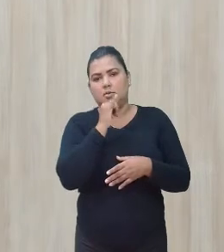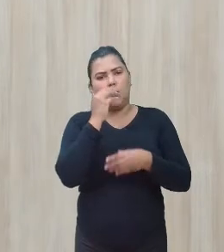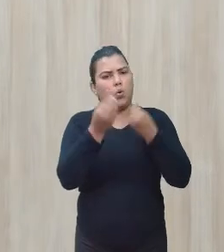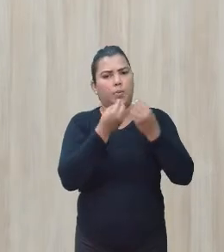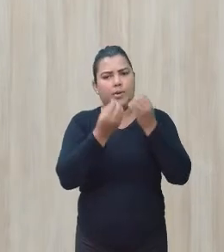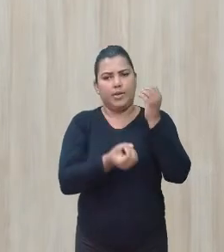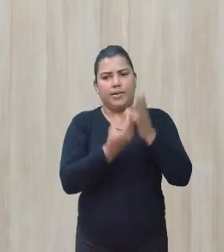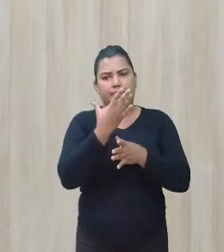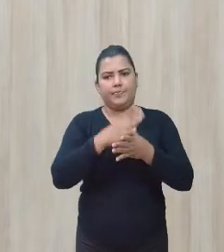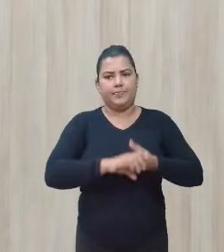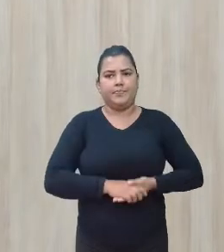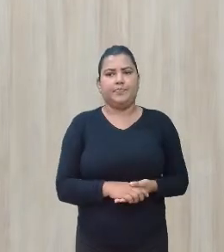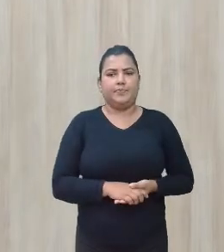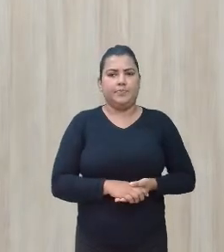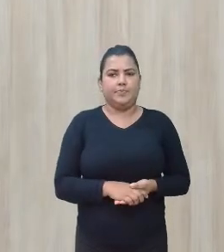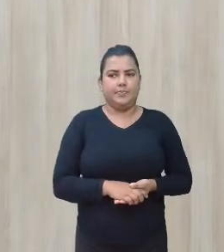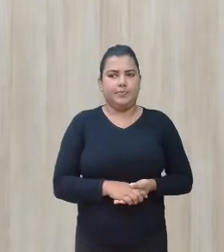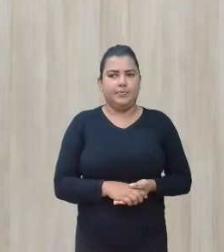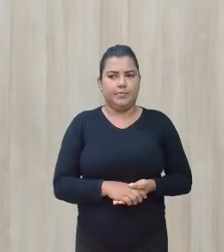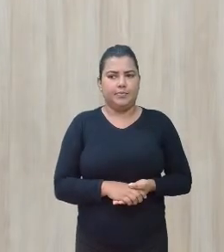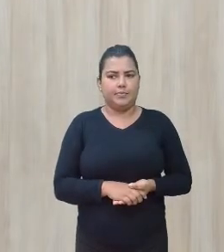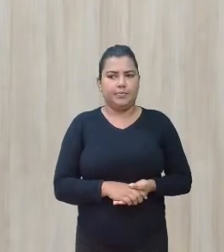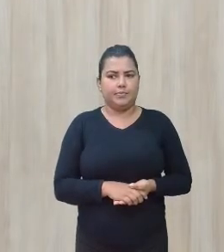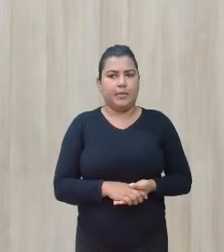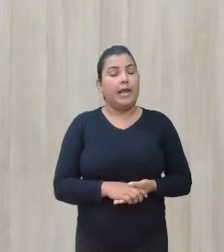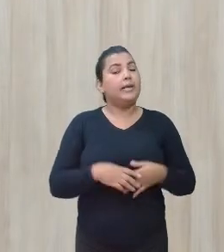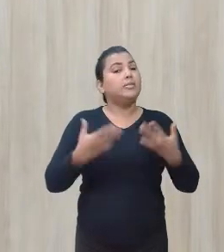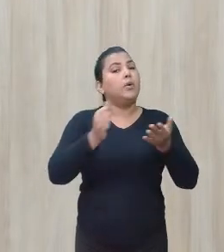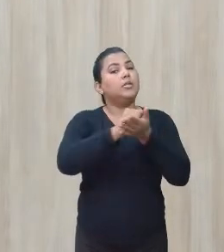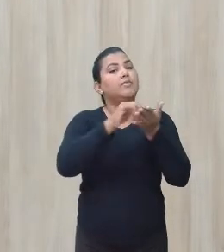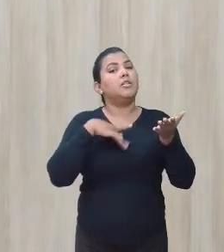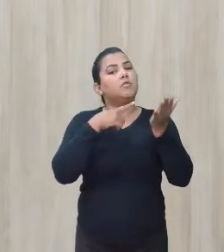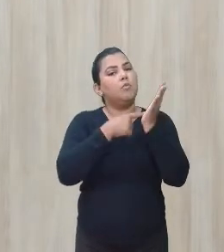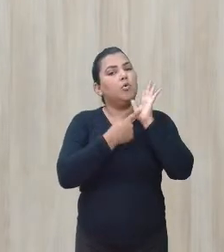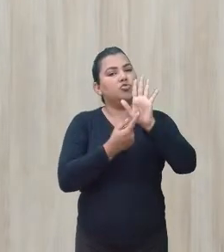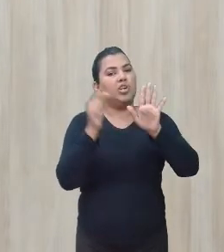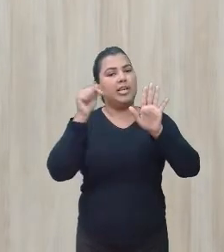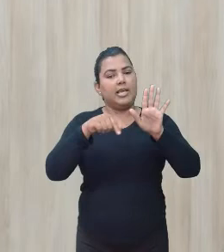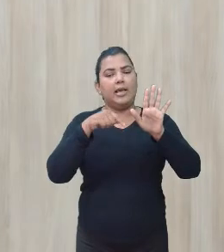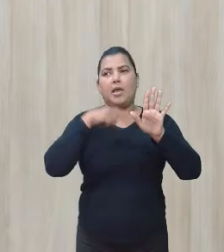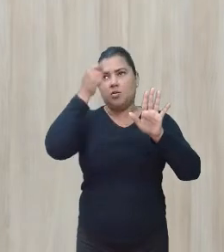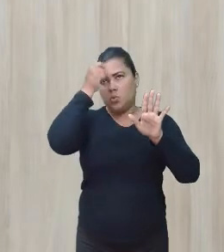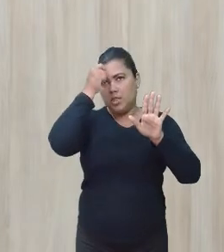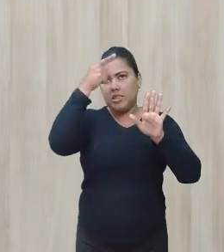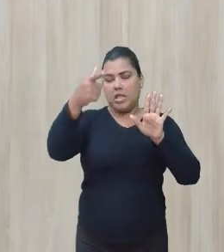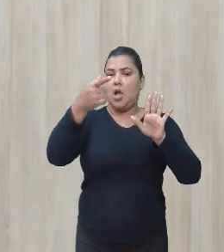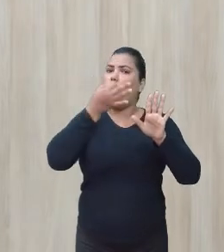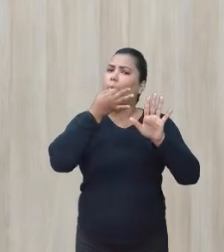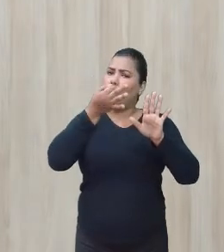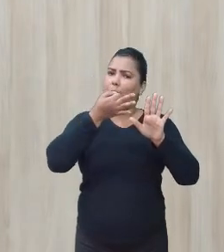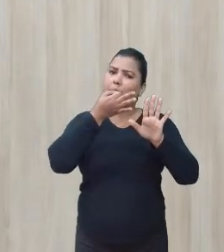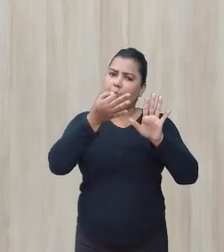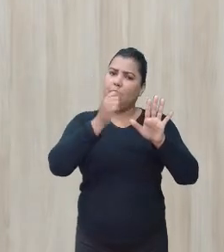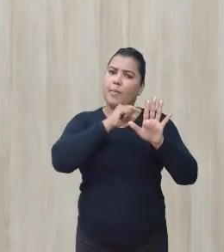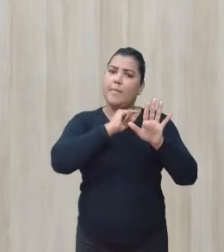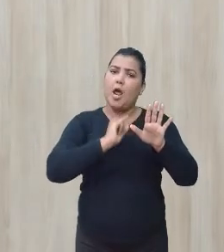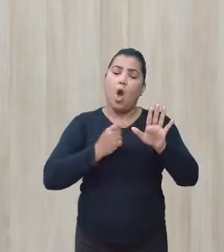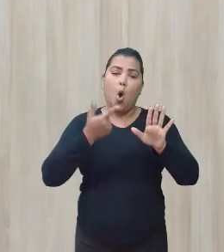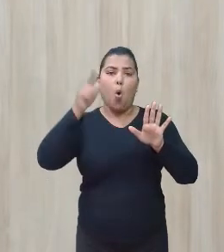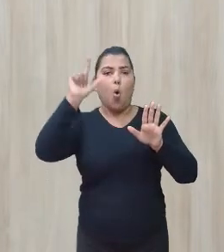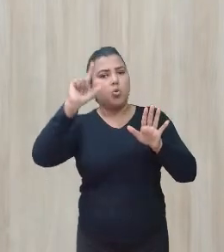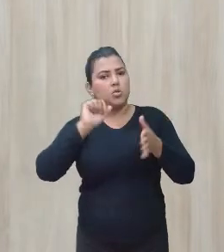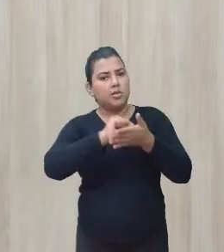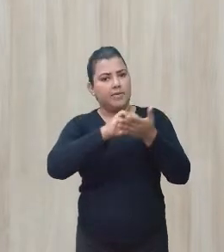daí? Então, a atividade que eu vou trabalhar aqui é como se fosse uma ideia, uma sugestão para outros tipos